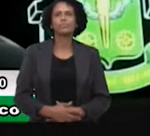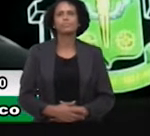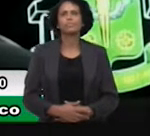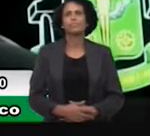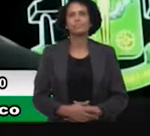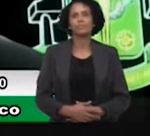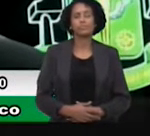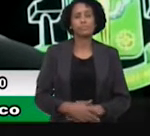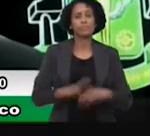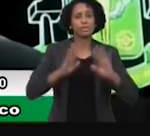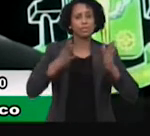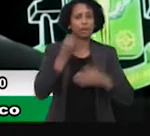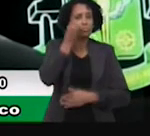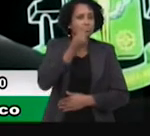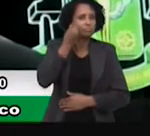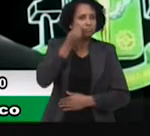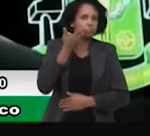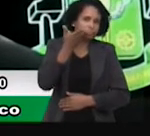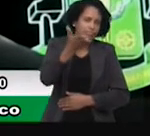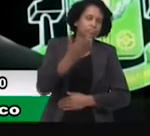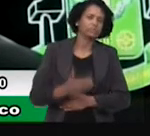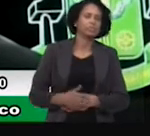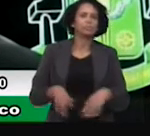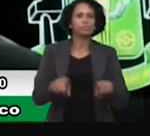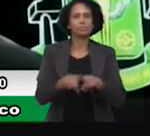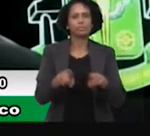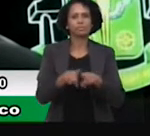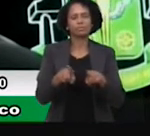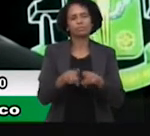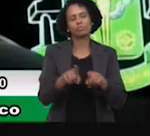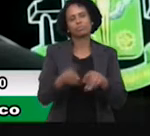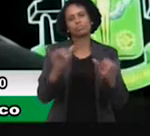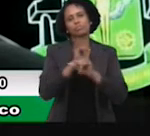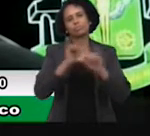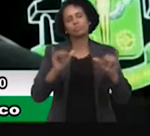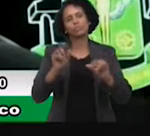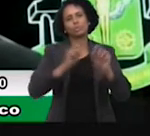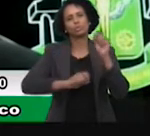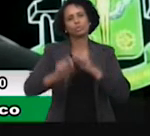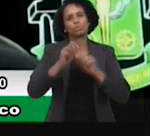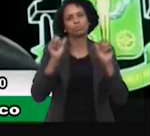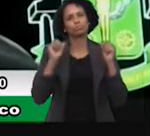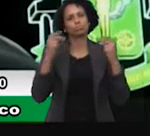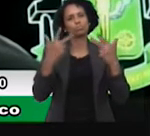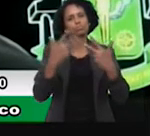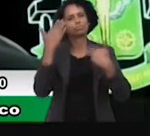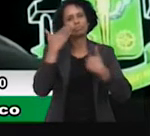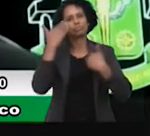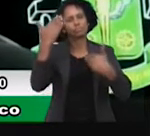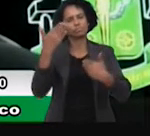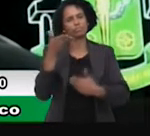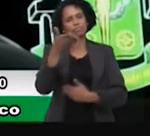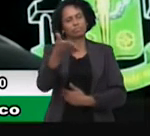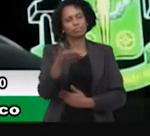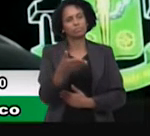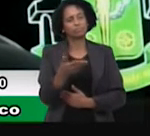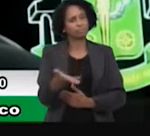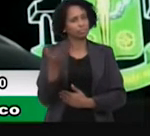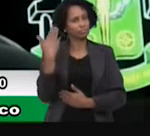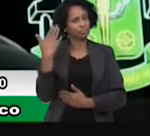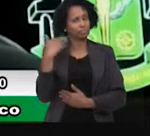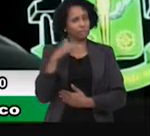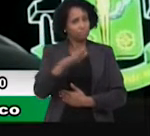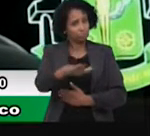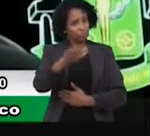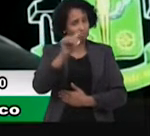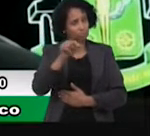Excelência tem, e dizer da gratidão que esta Câmara tem por Vossa Excelência. Quando Vossa Excelência foi convocado, nós tivemos o